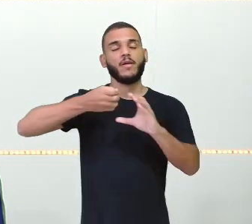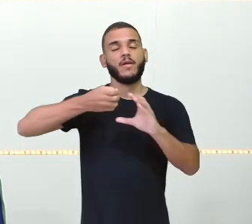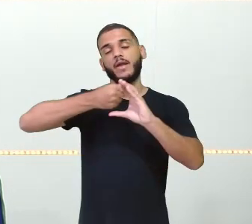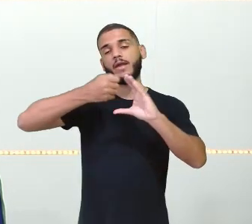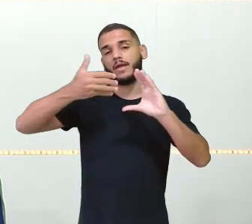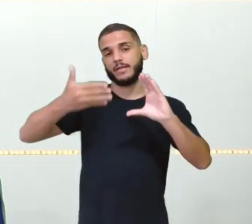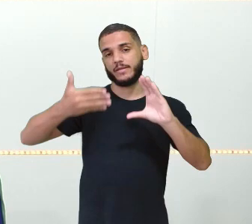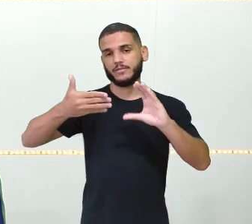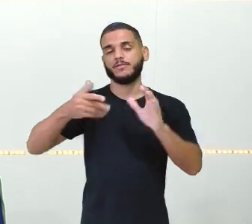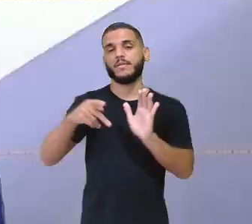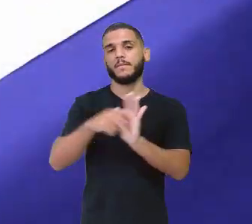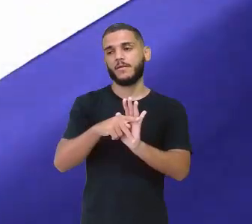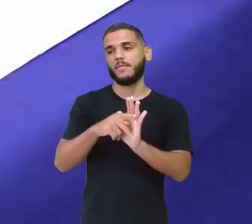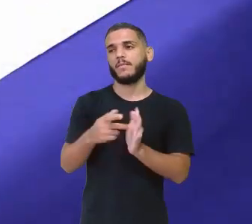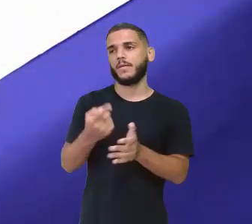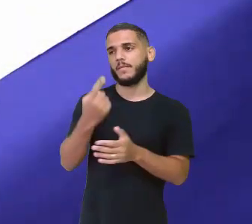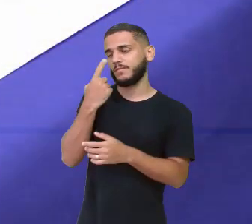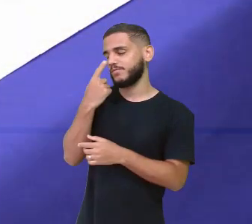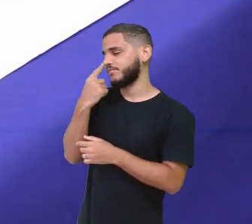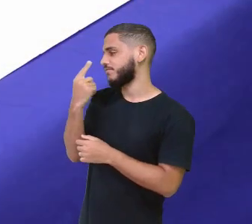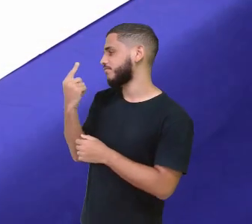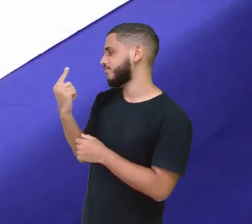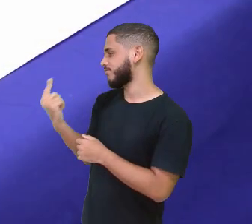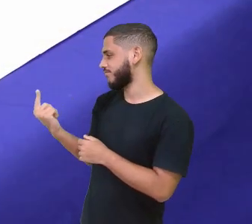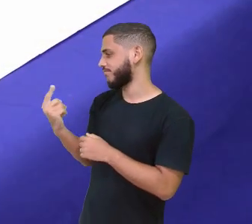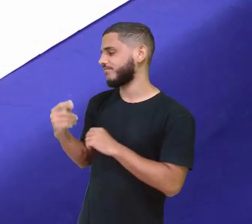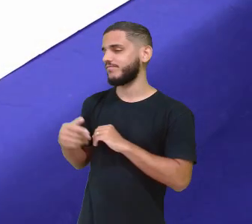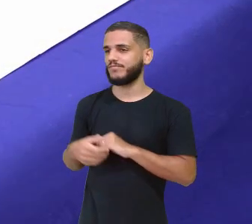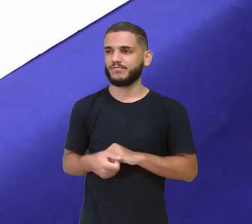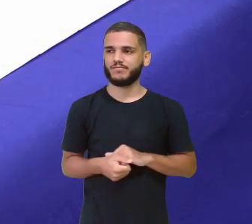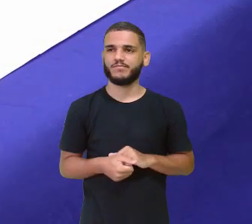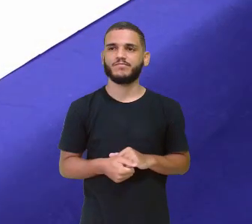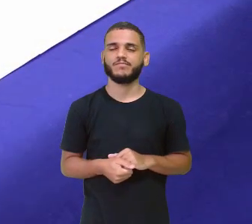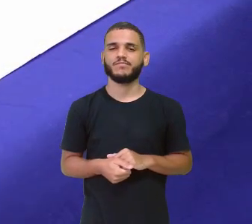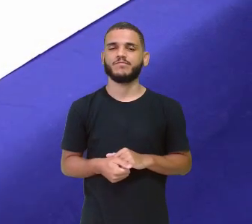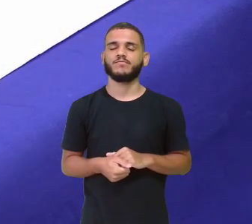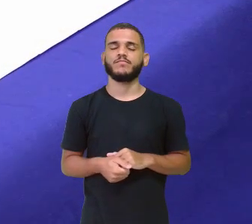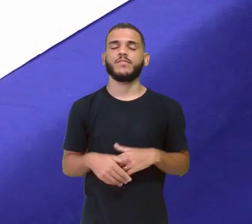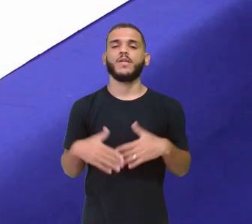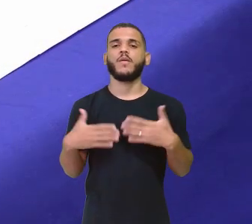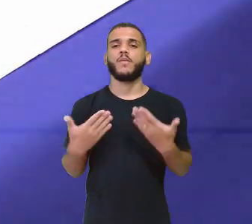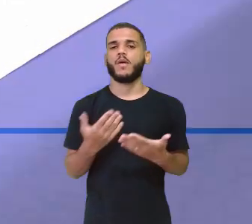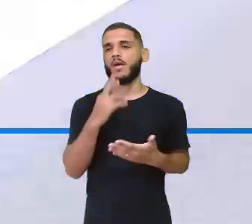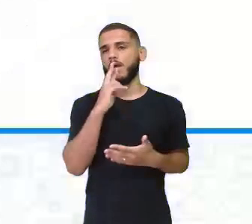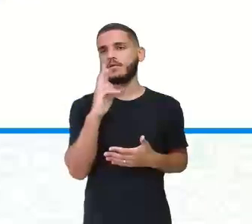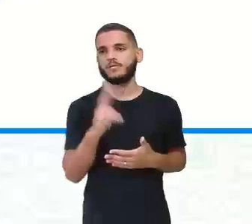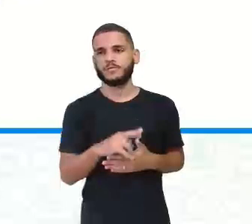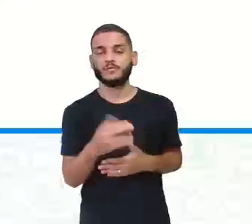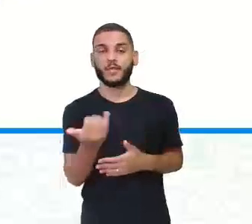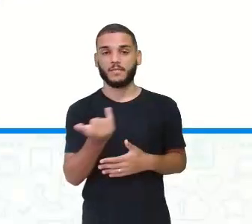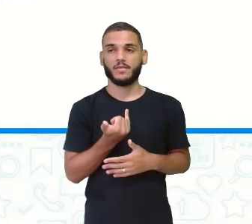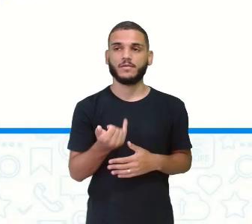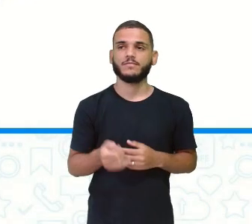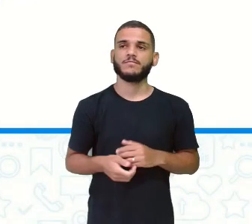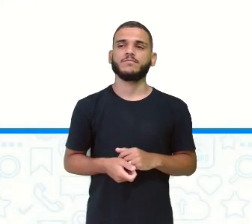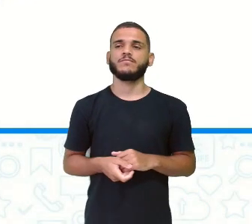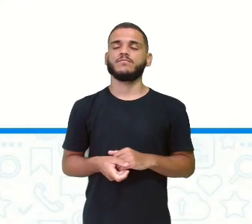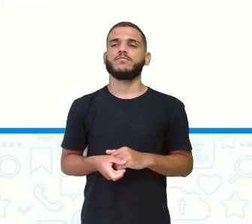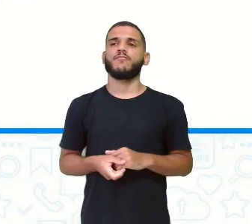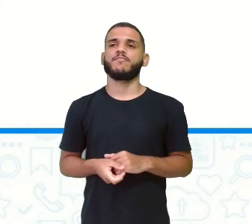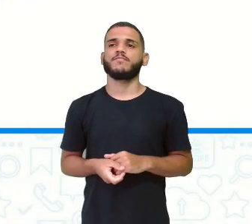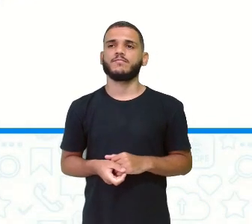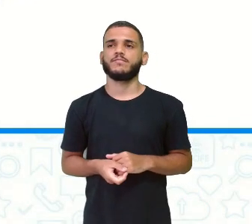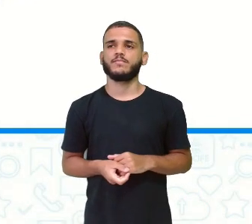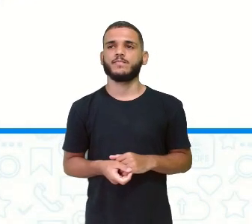do paralelepípedo, olhando para esse tijolo aí, qual a resposta? Digam para mim.